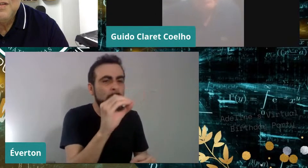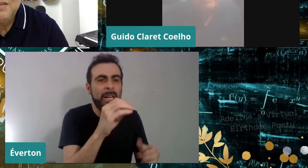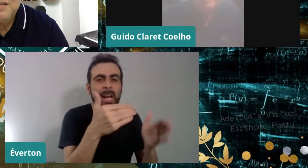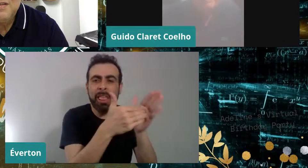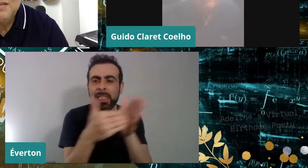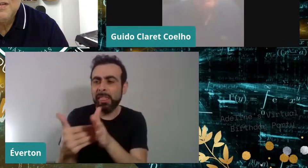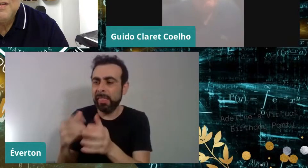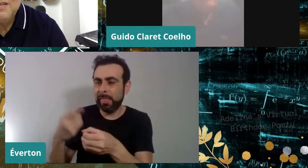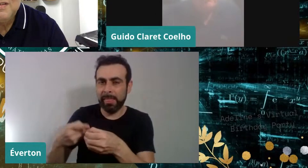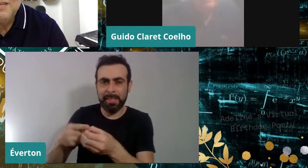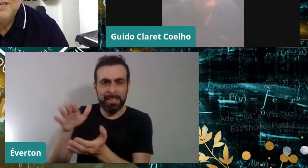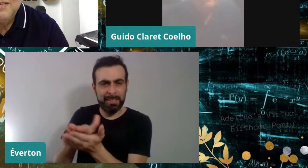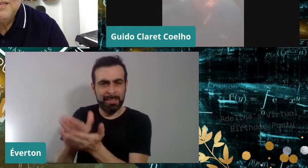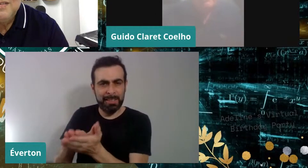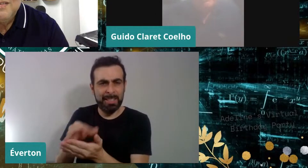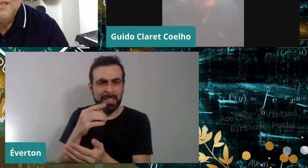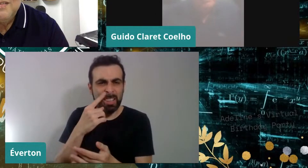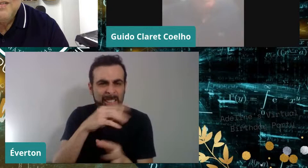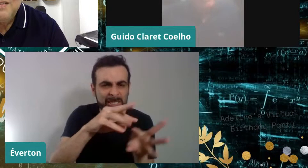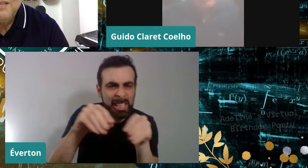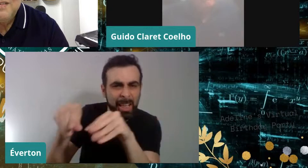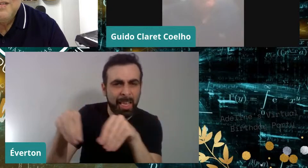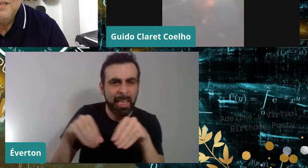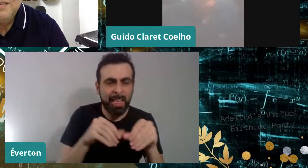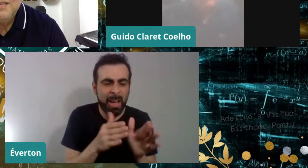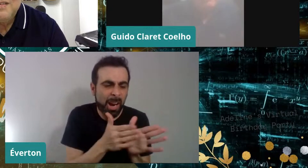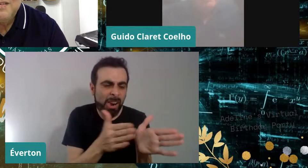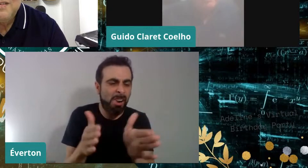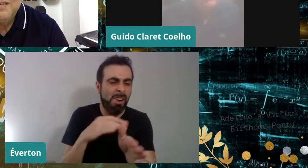pedra. Depois, aí,